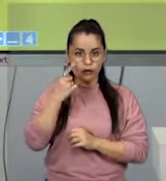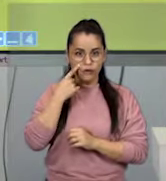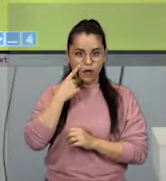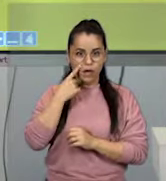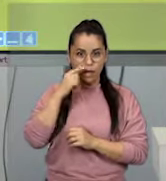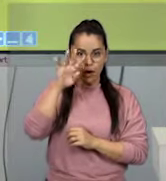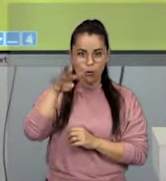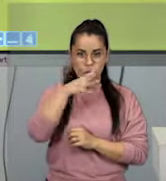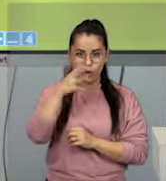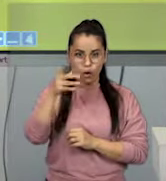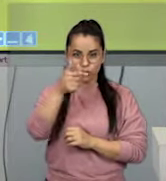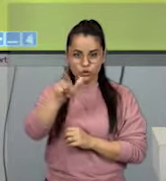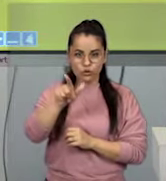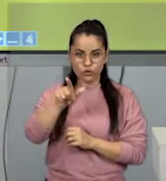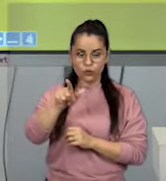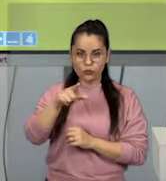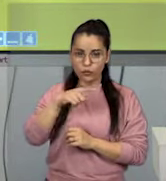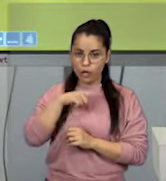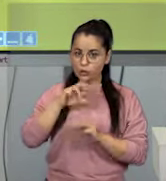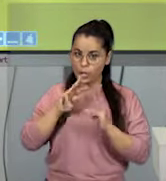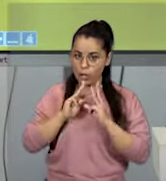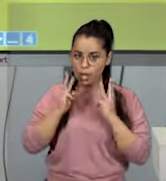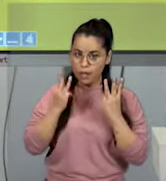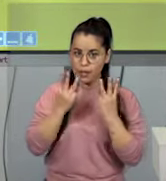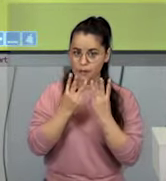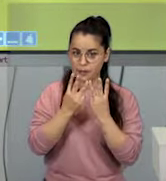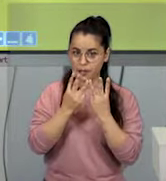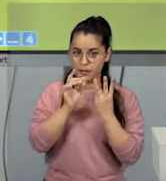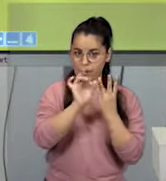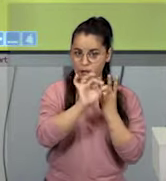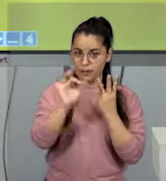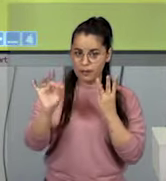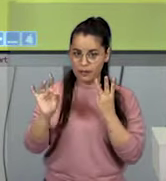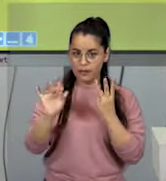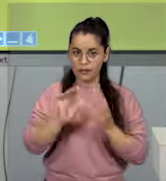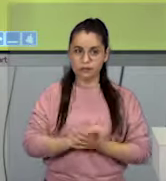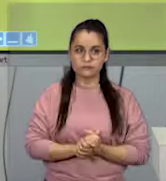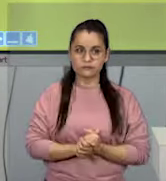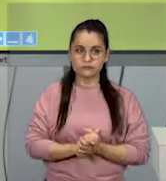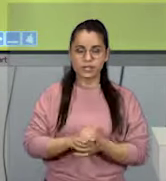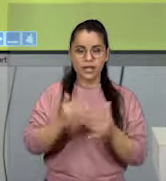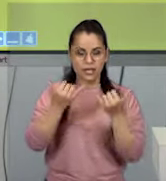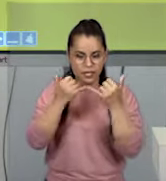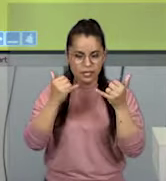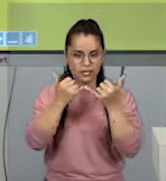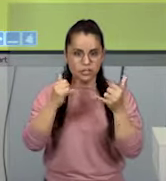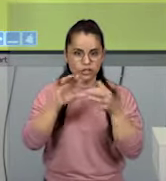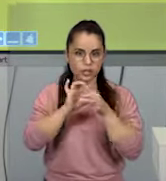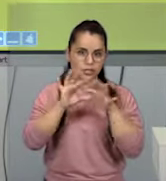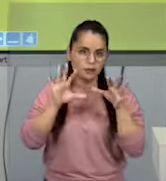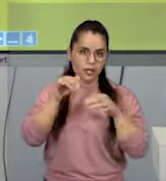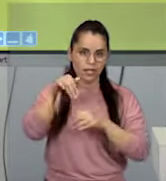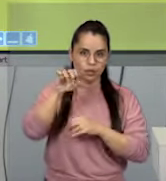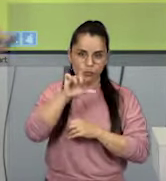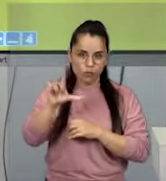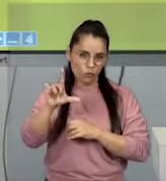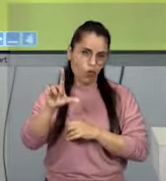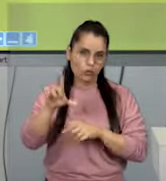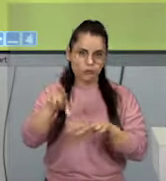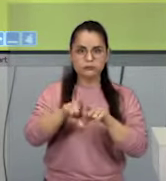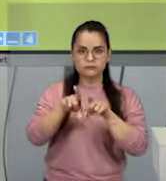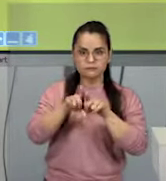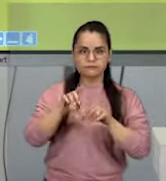voltar aqui nós temos a massa de cada um né E a energia liberada por causa da massa molar